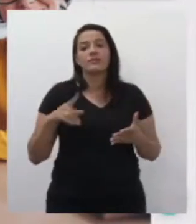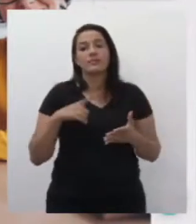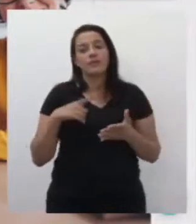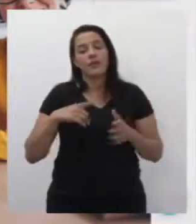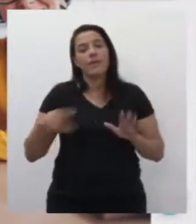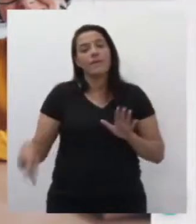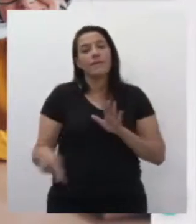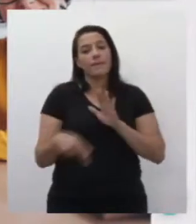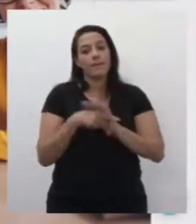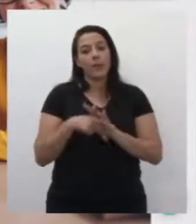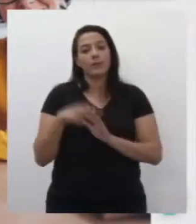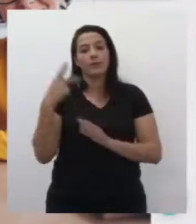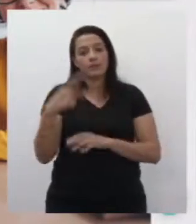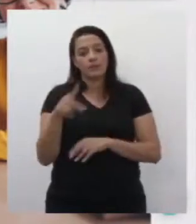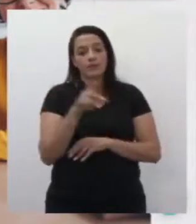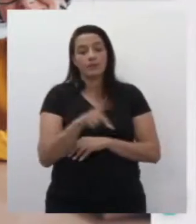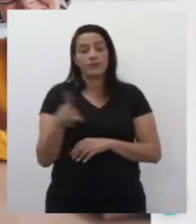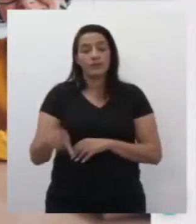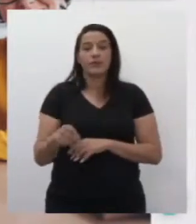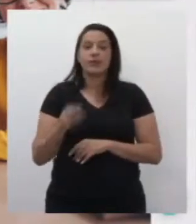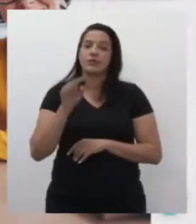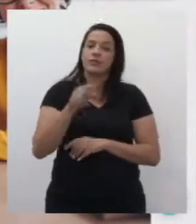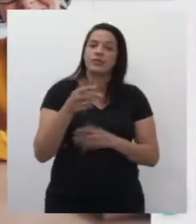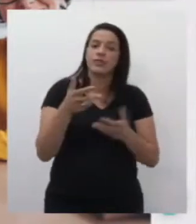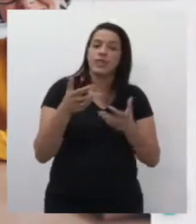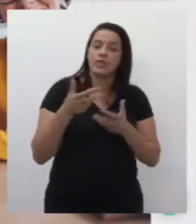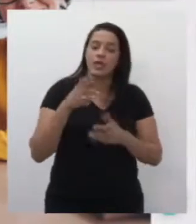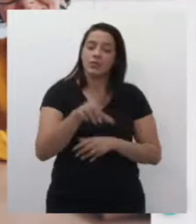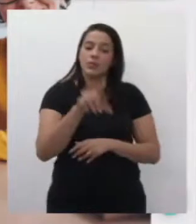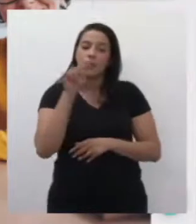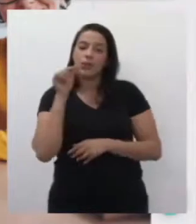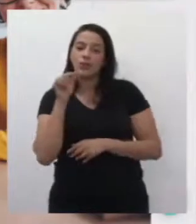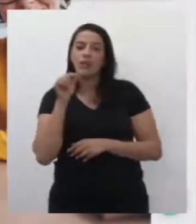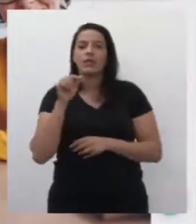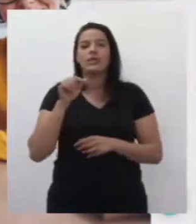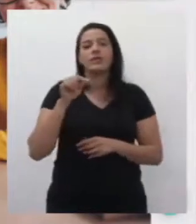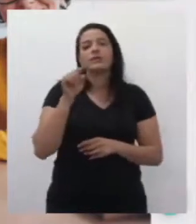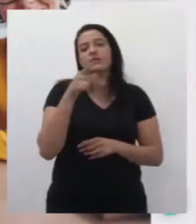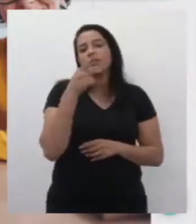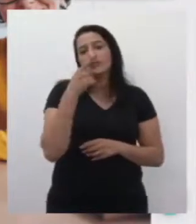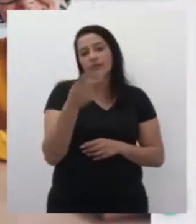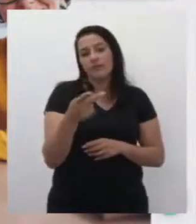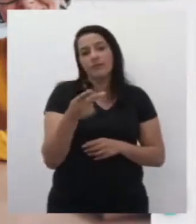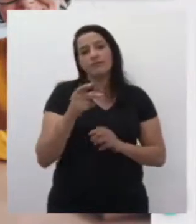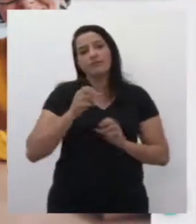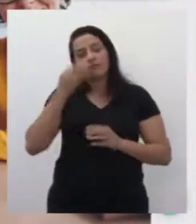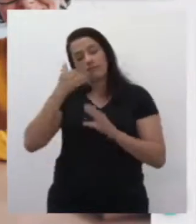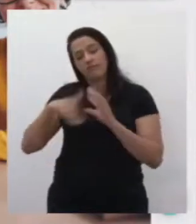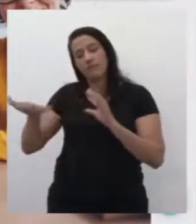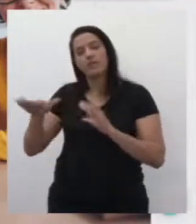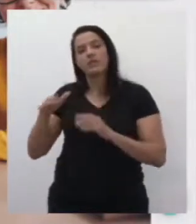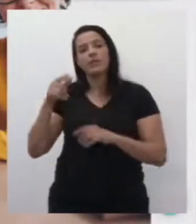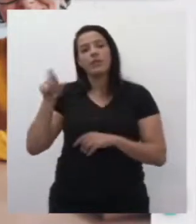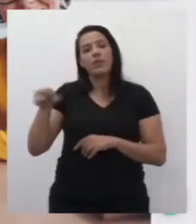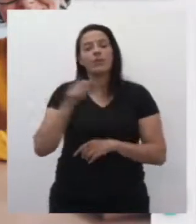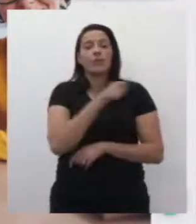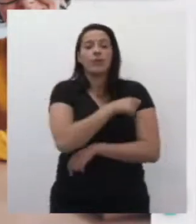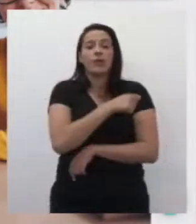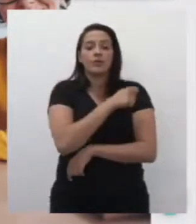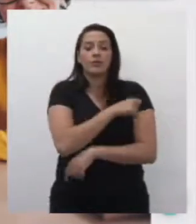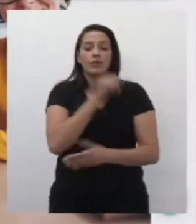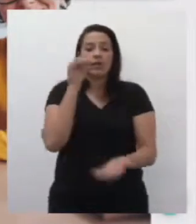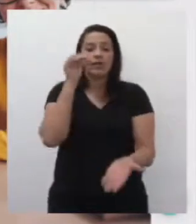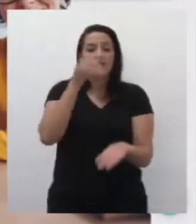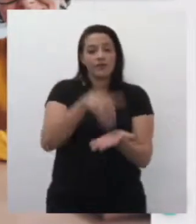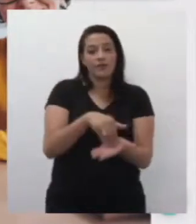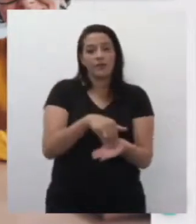personalizadas. Você vai escolher se você quer exercícios fáceis, médios, difíceis. Você manda para os seus alunos, né? No final dessa lista ele vai ter lá um